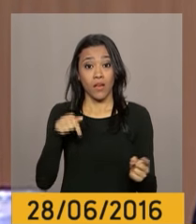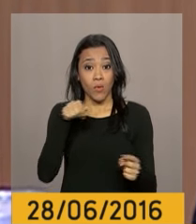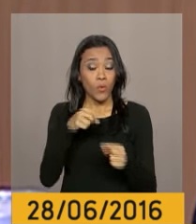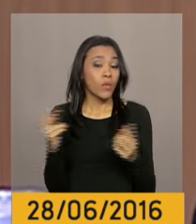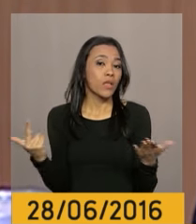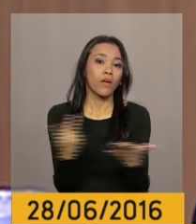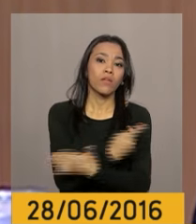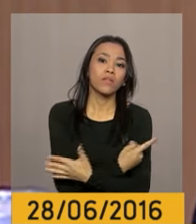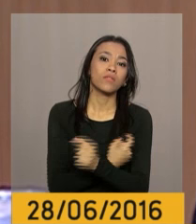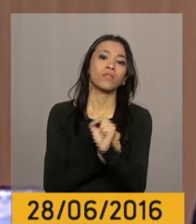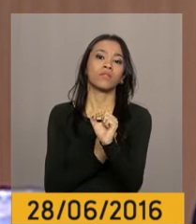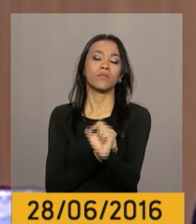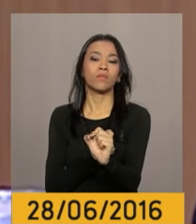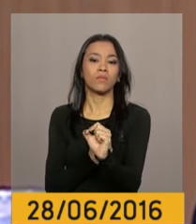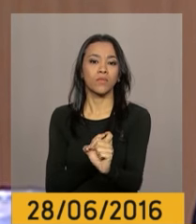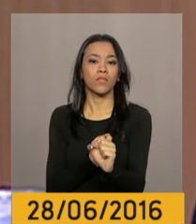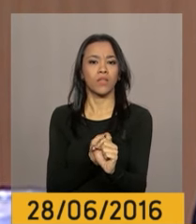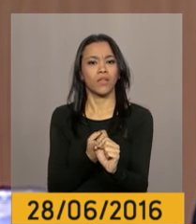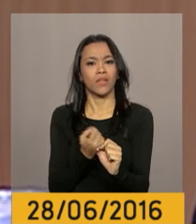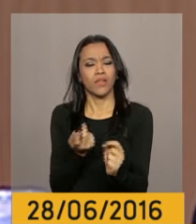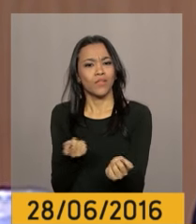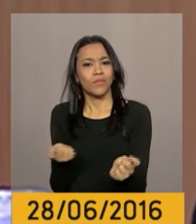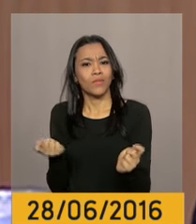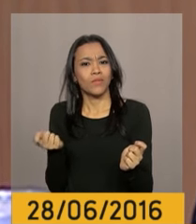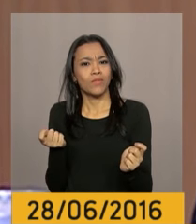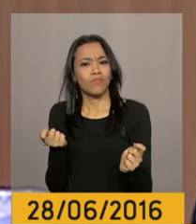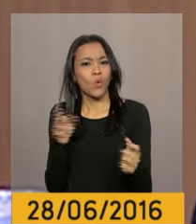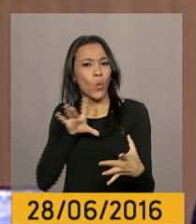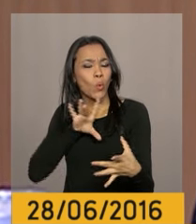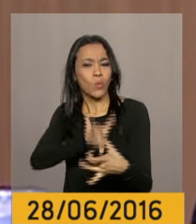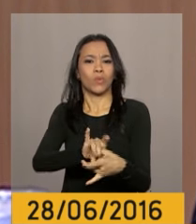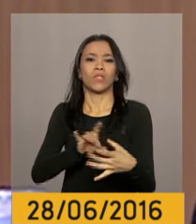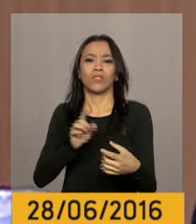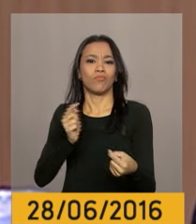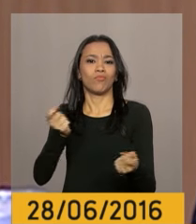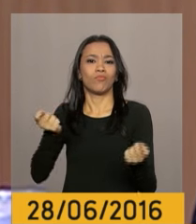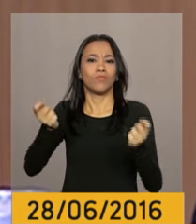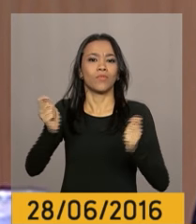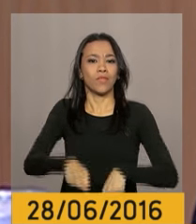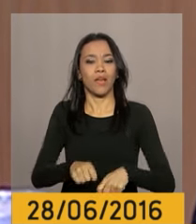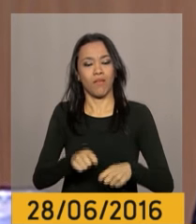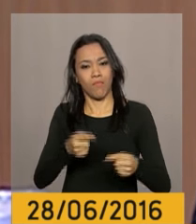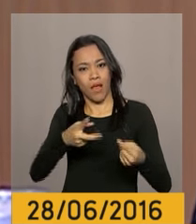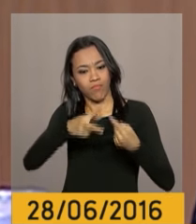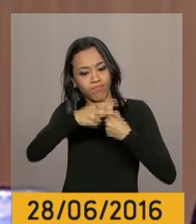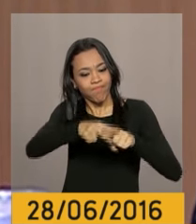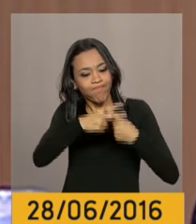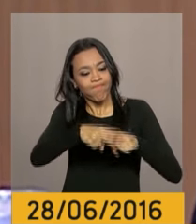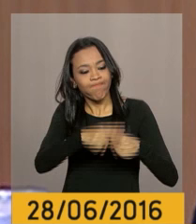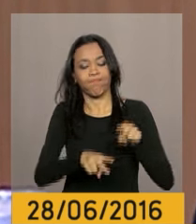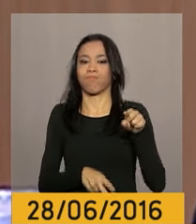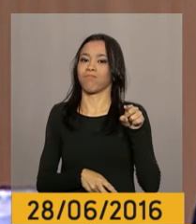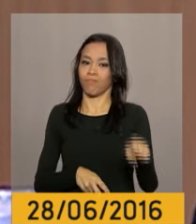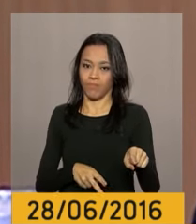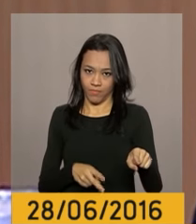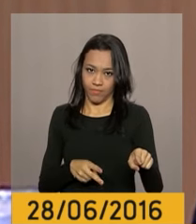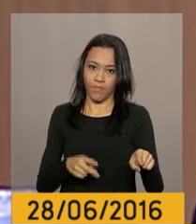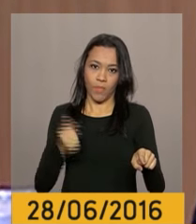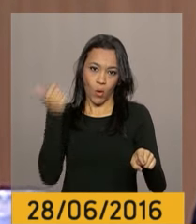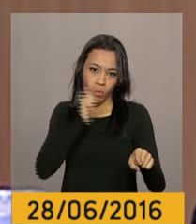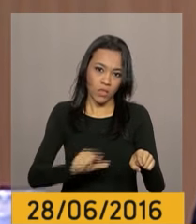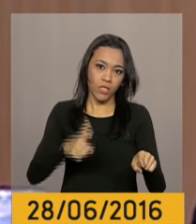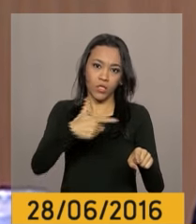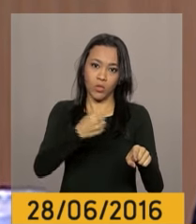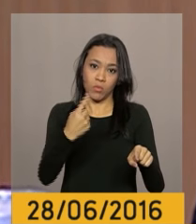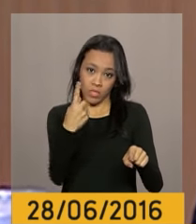justifica a necessidade de adotar uma meta ajustada para perseguir em 2017. Então, para deixar claro,